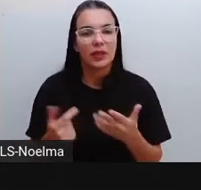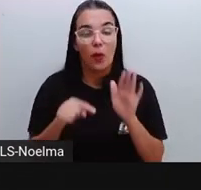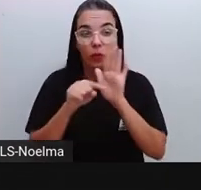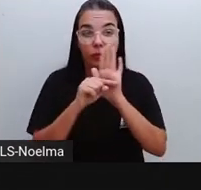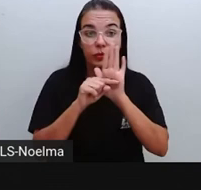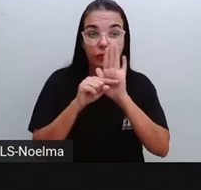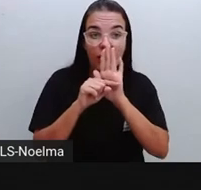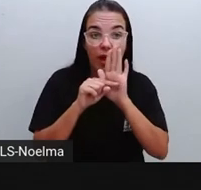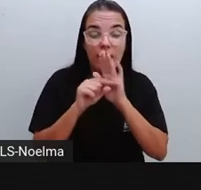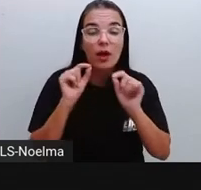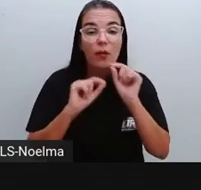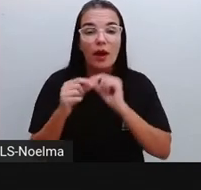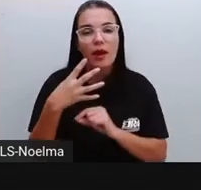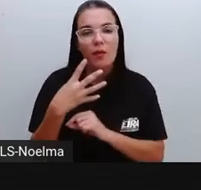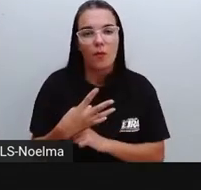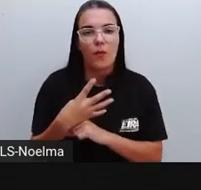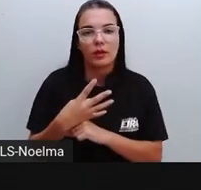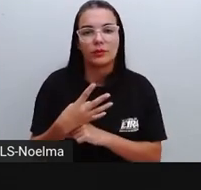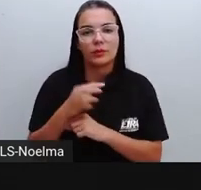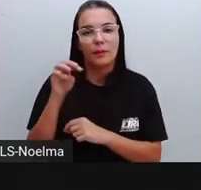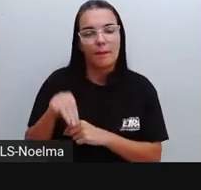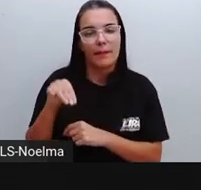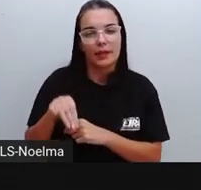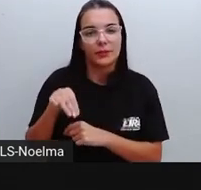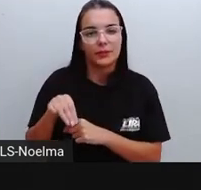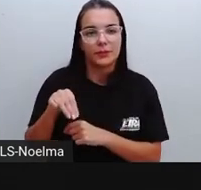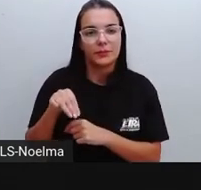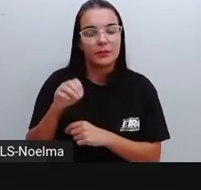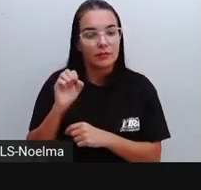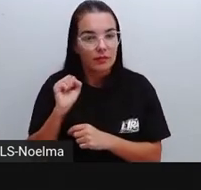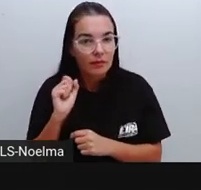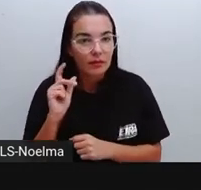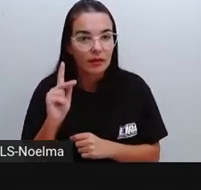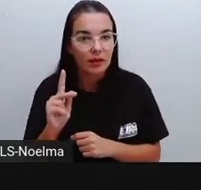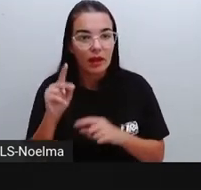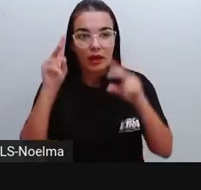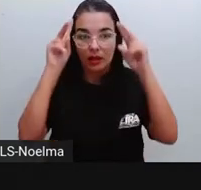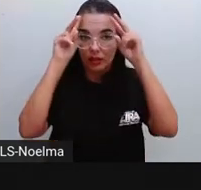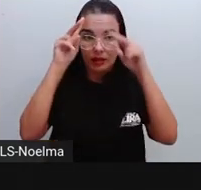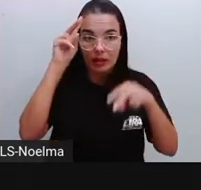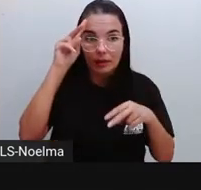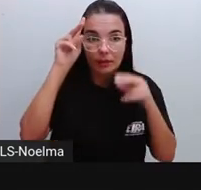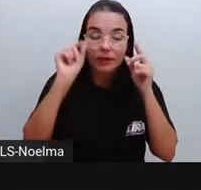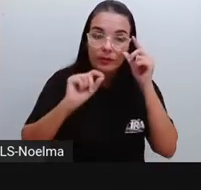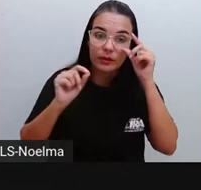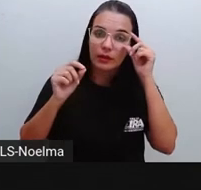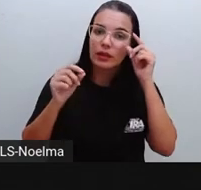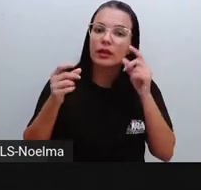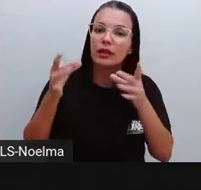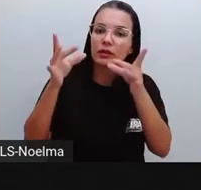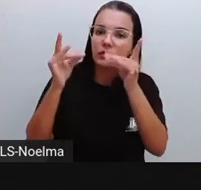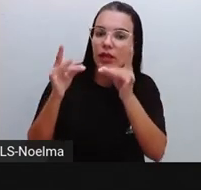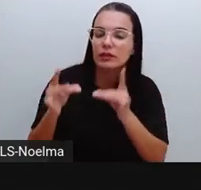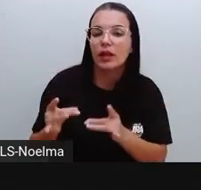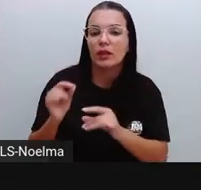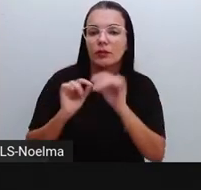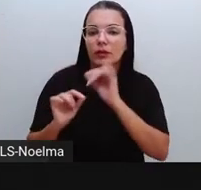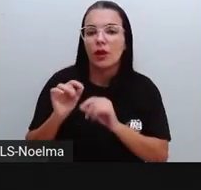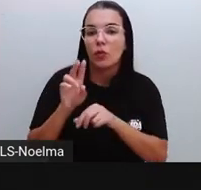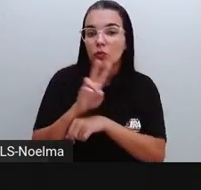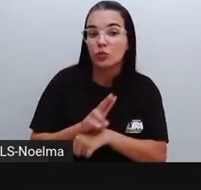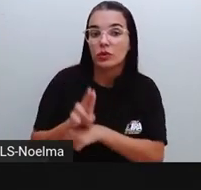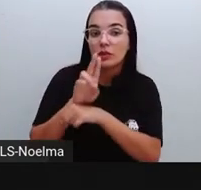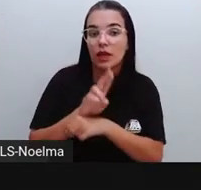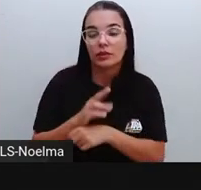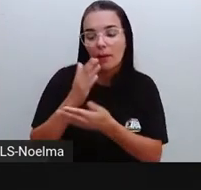ó, é de 4 metros. Lembrando que essa estratégia que a Pró utilizou da